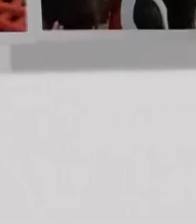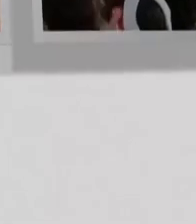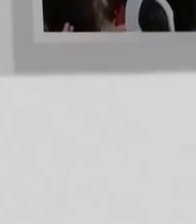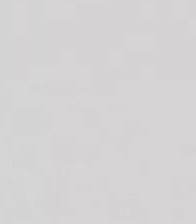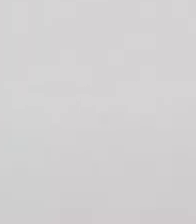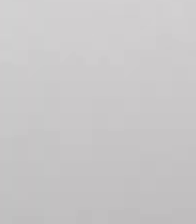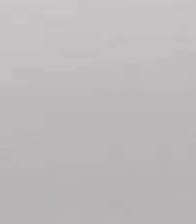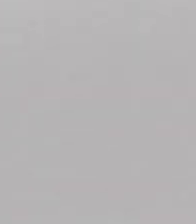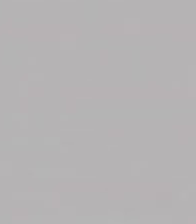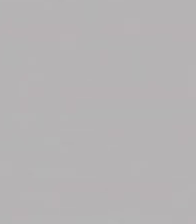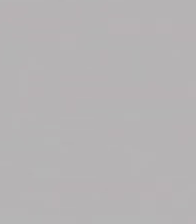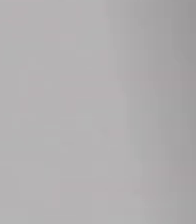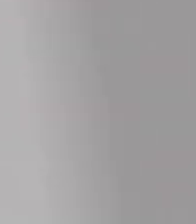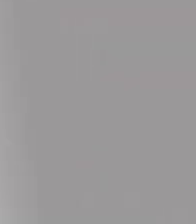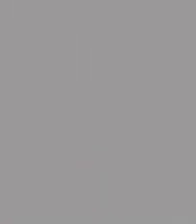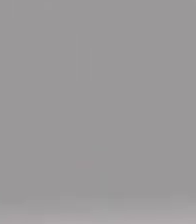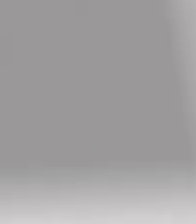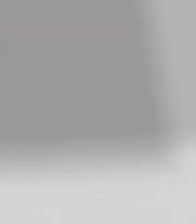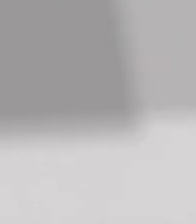Música